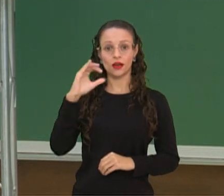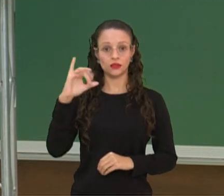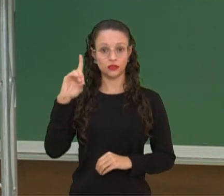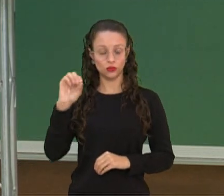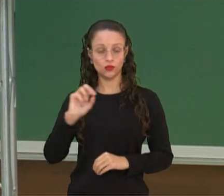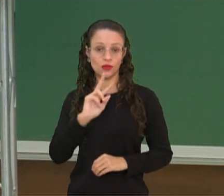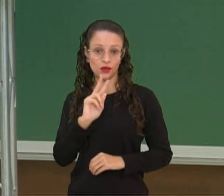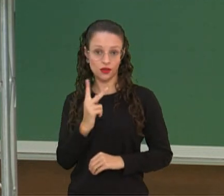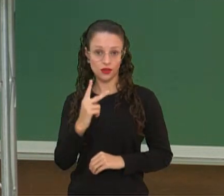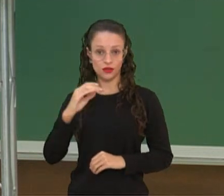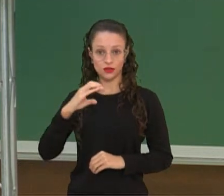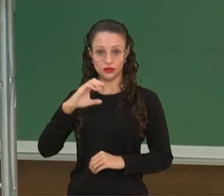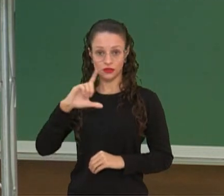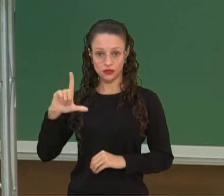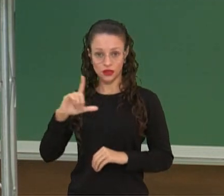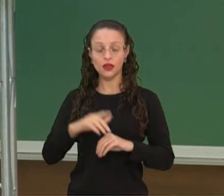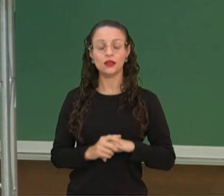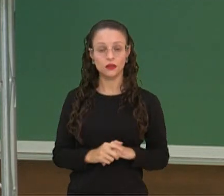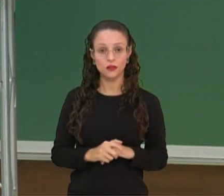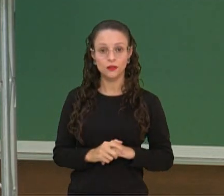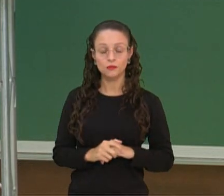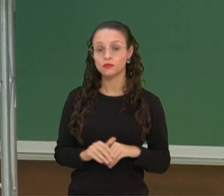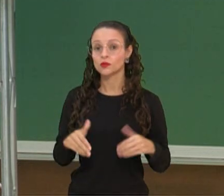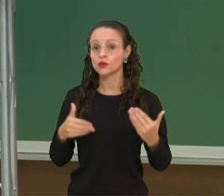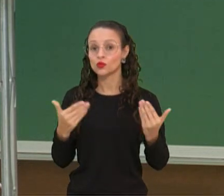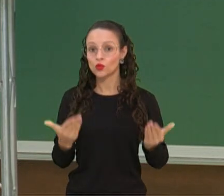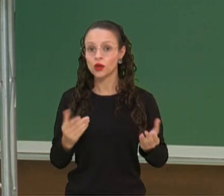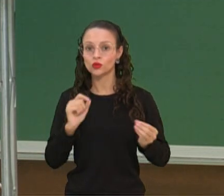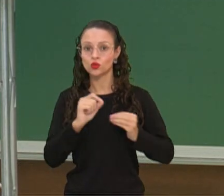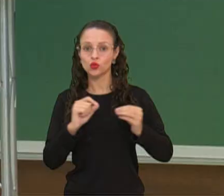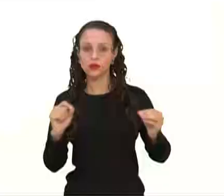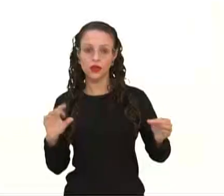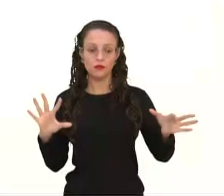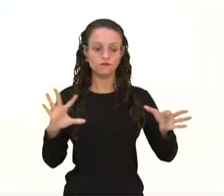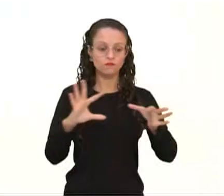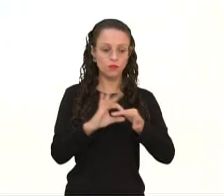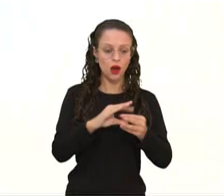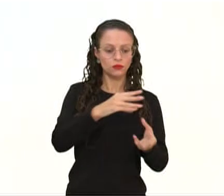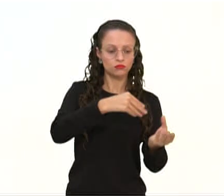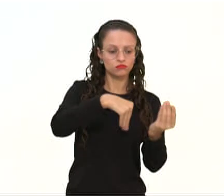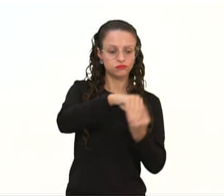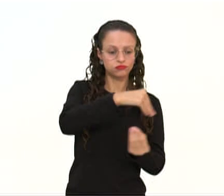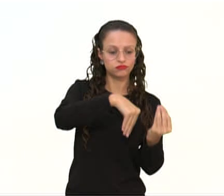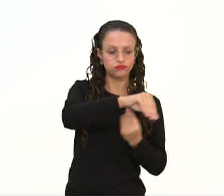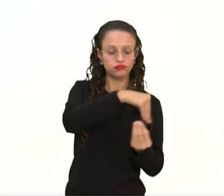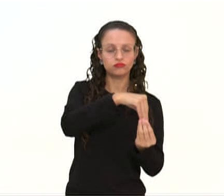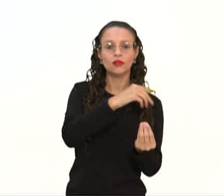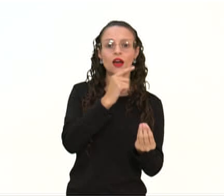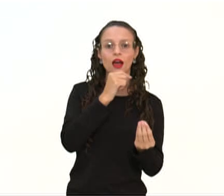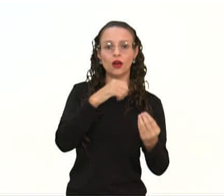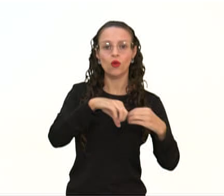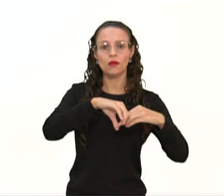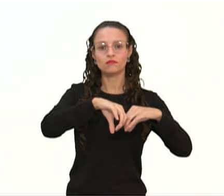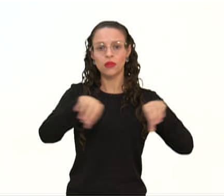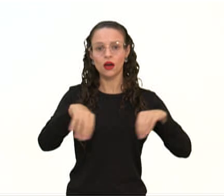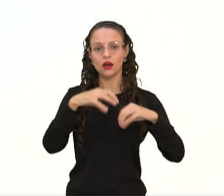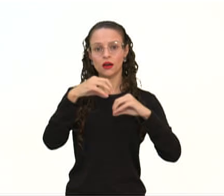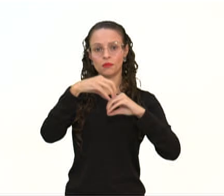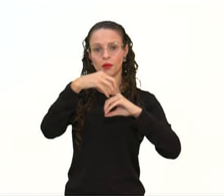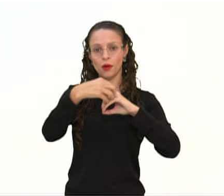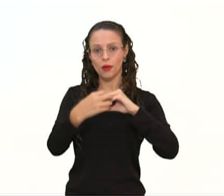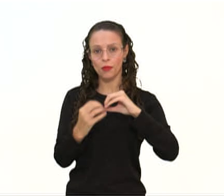HCl, o ácido clorídrico. Quando ele entra em contato com a água, as suas moléculas se separam em íons.